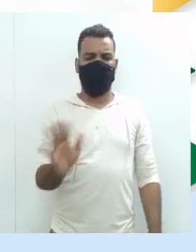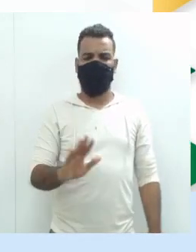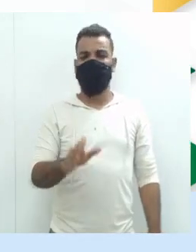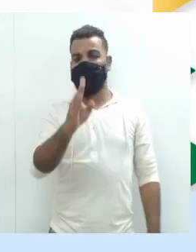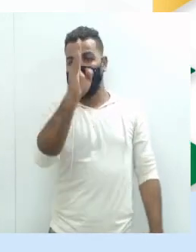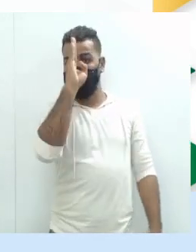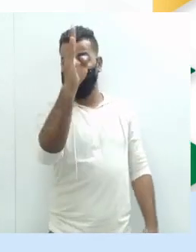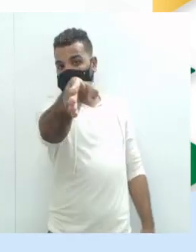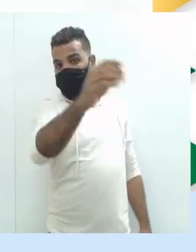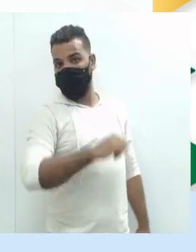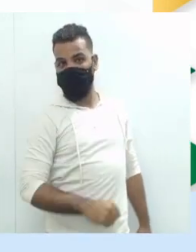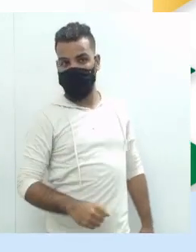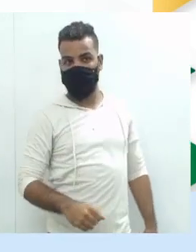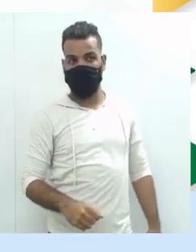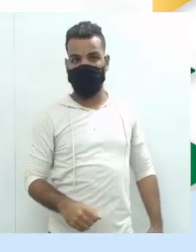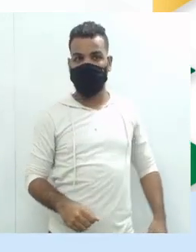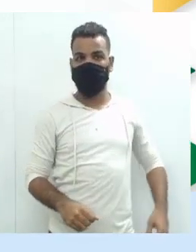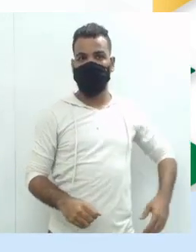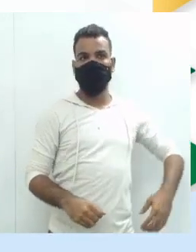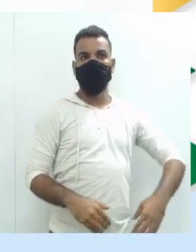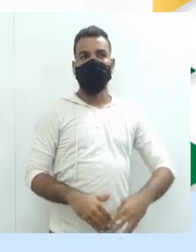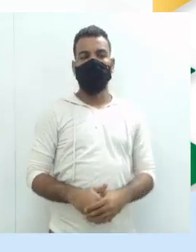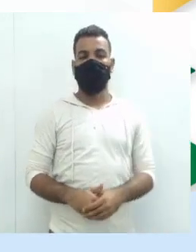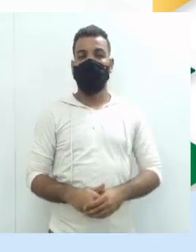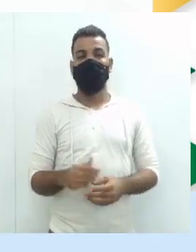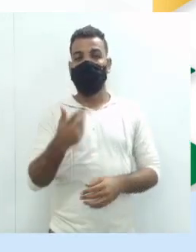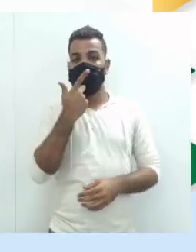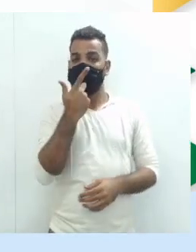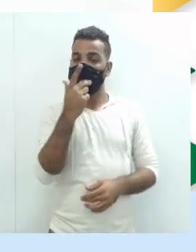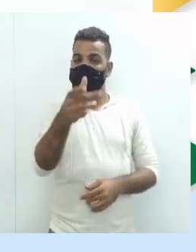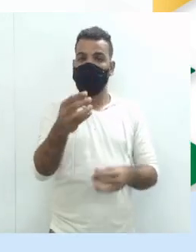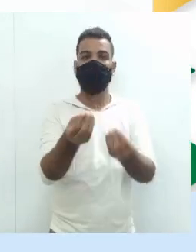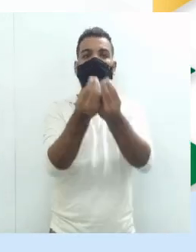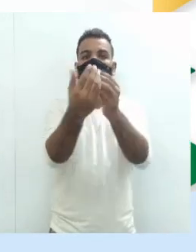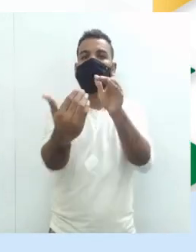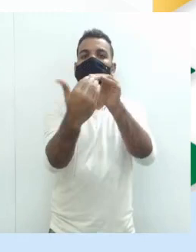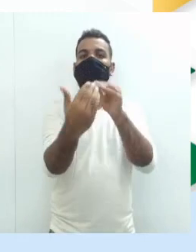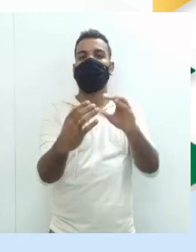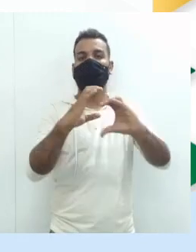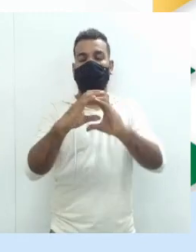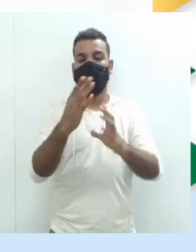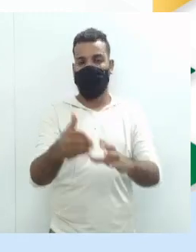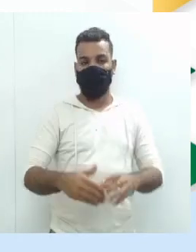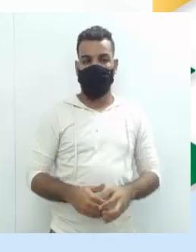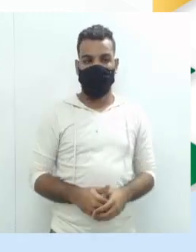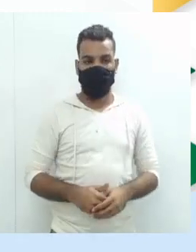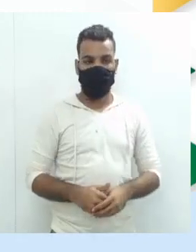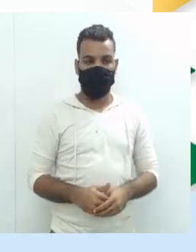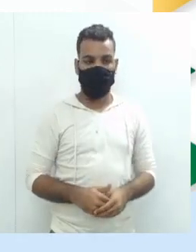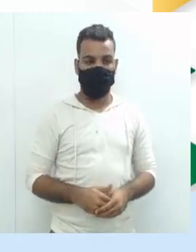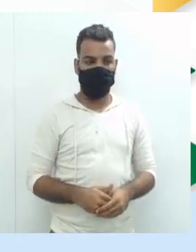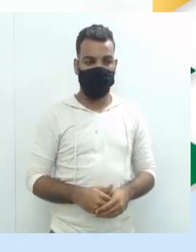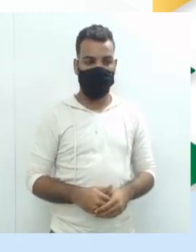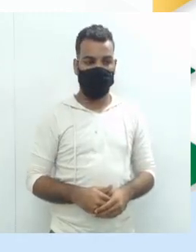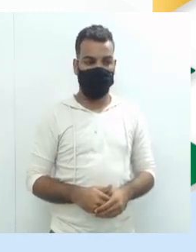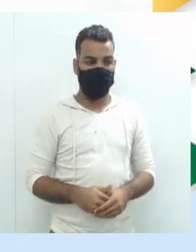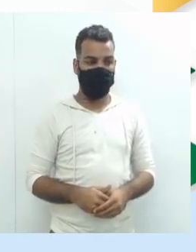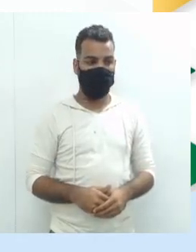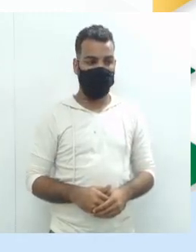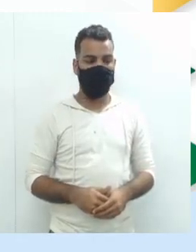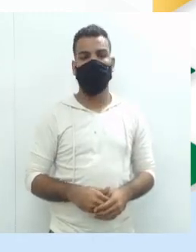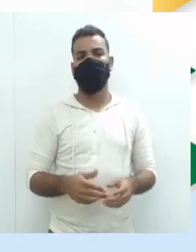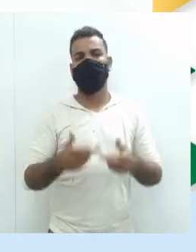de falar de uma forma próxima a você, da forma como você se comunica. Então, normalmente a gente tem o uso mais de uma